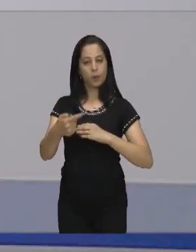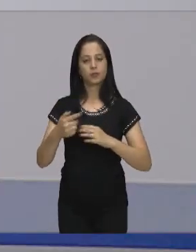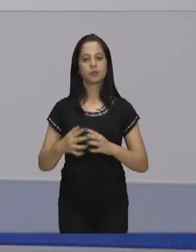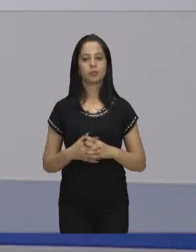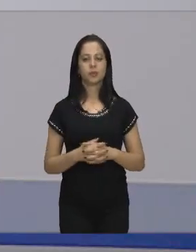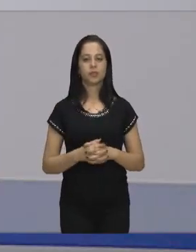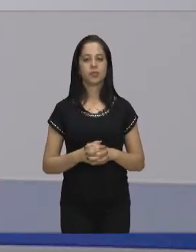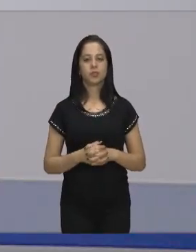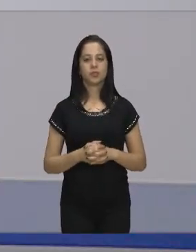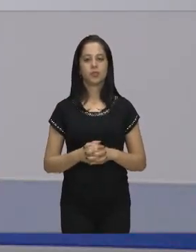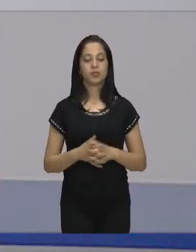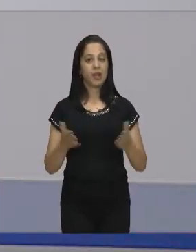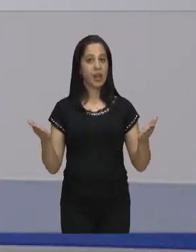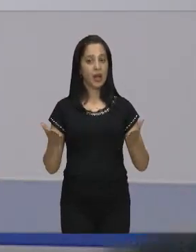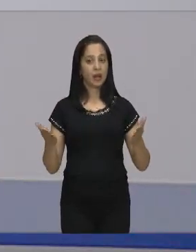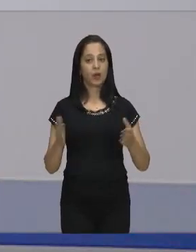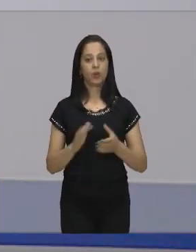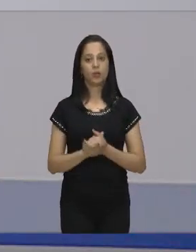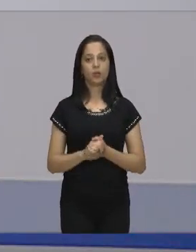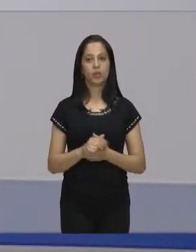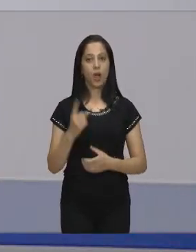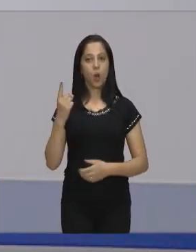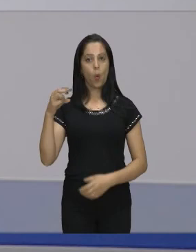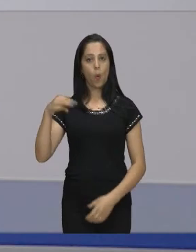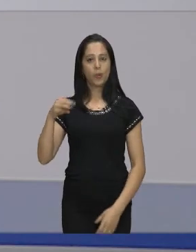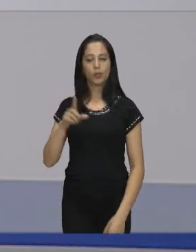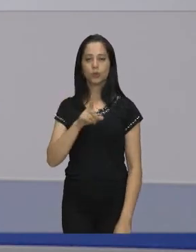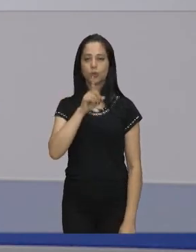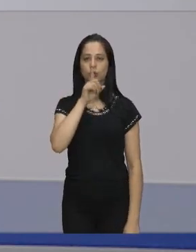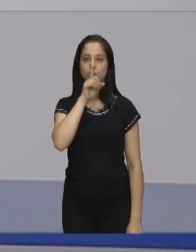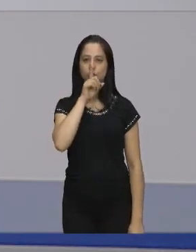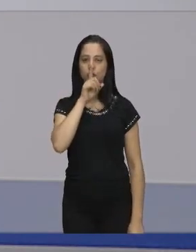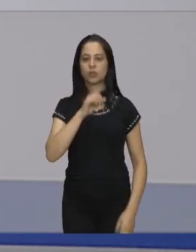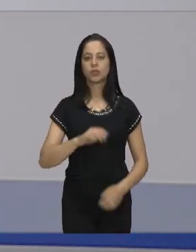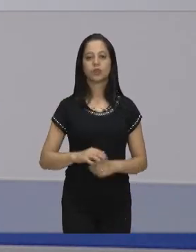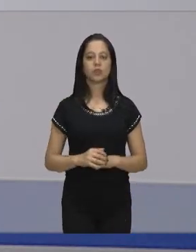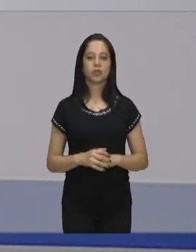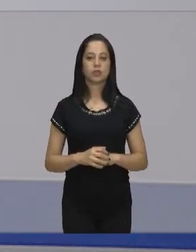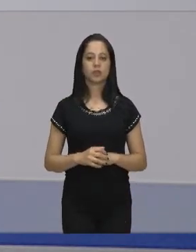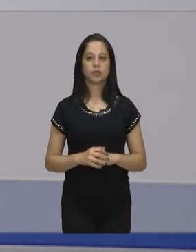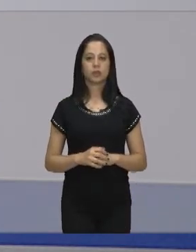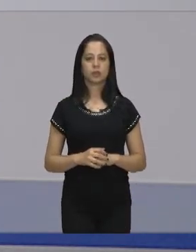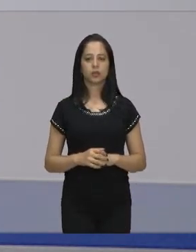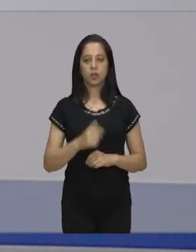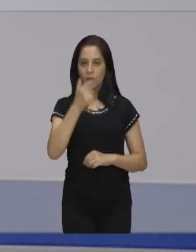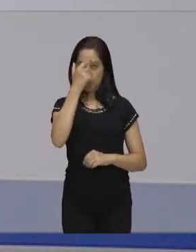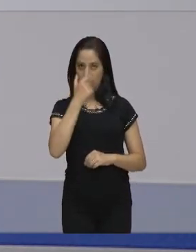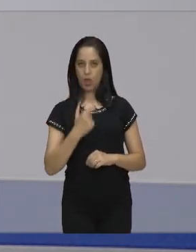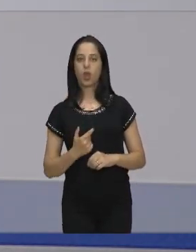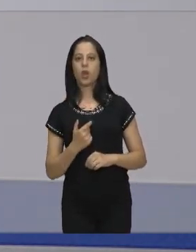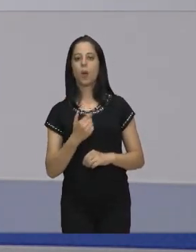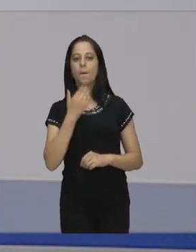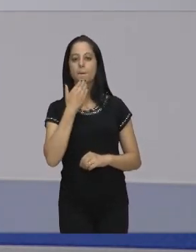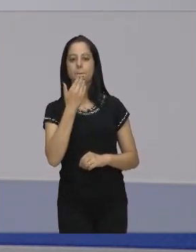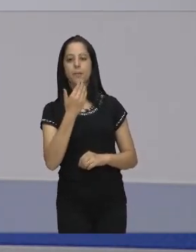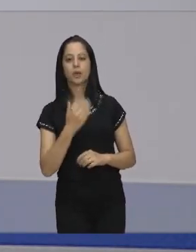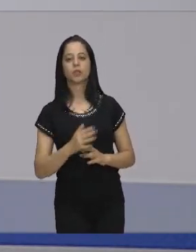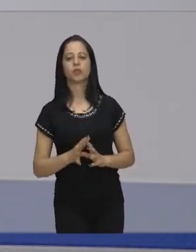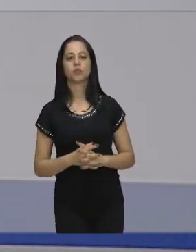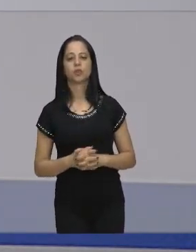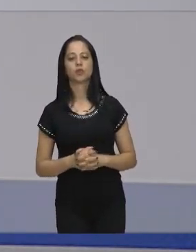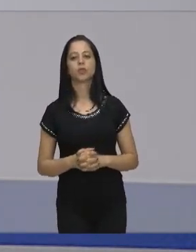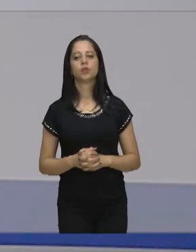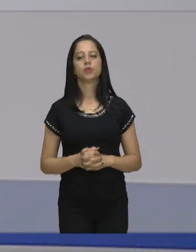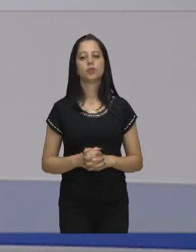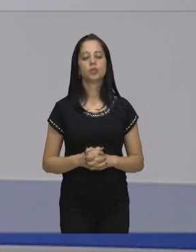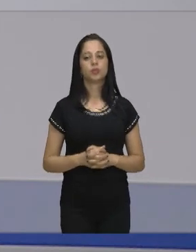Luiz. Passaremos agora, então, a um minuto de silêncio. A meu pedido mesmo, do vereador Robertinho da Padaria, pelo...